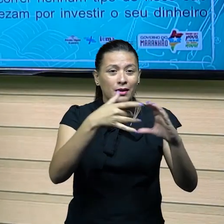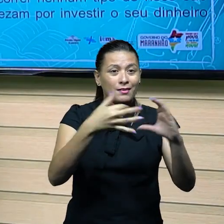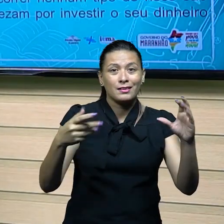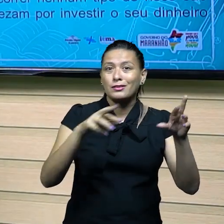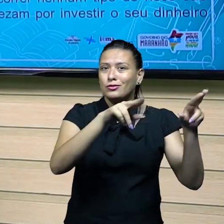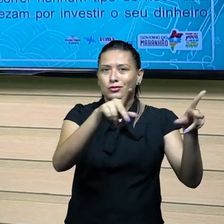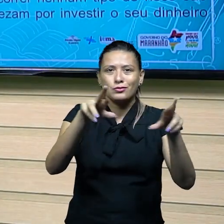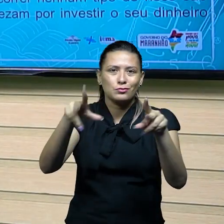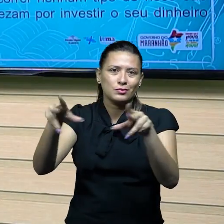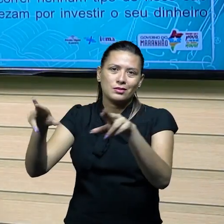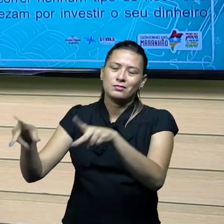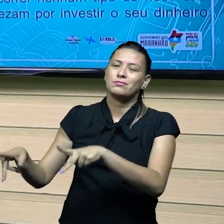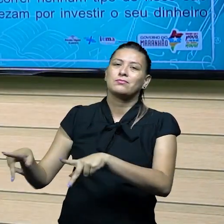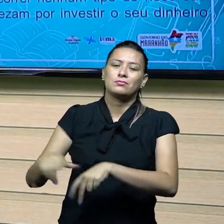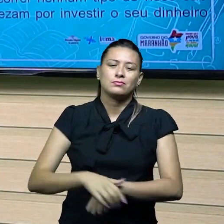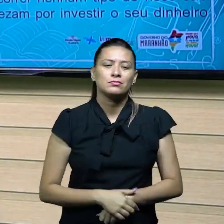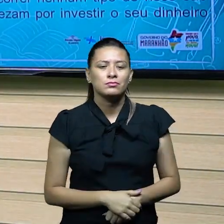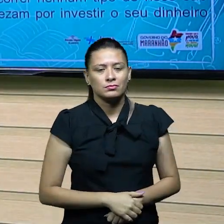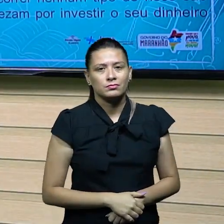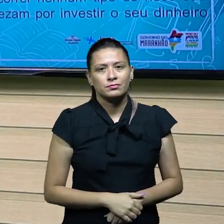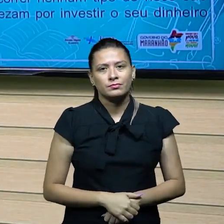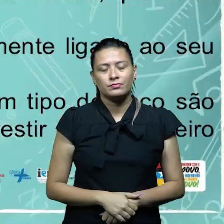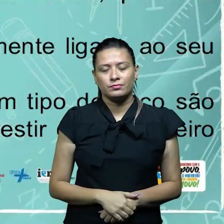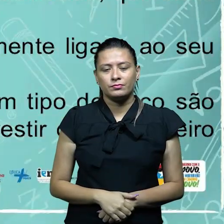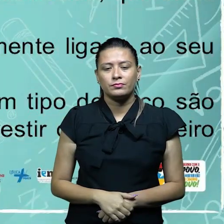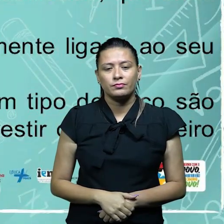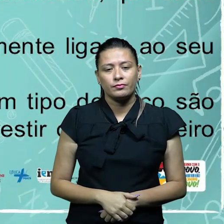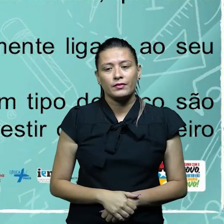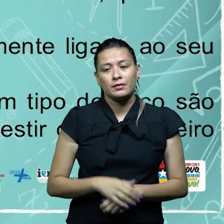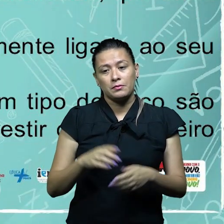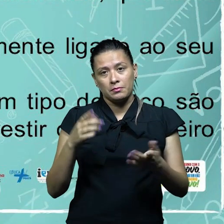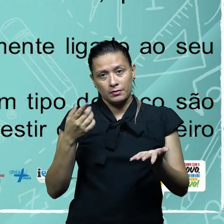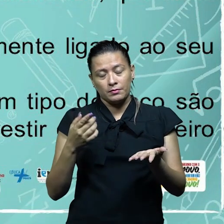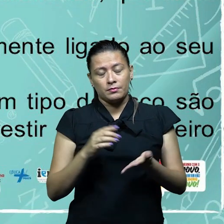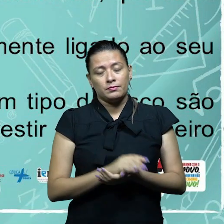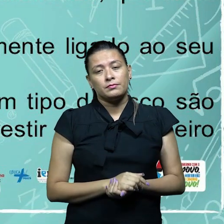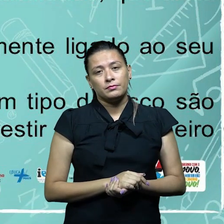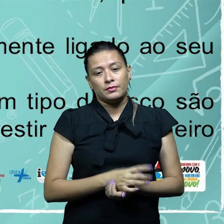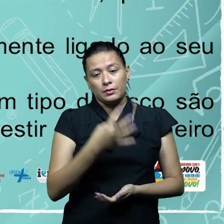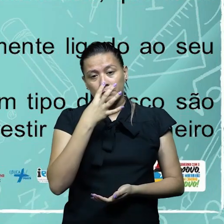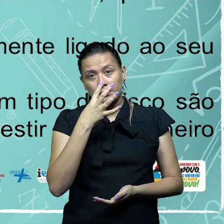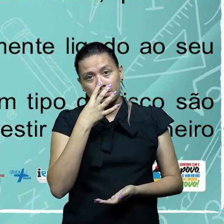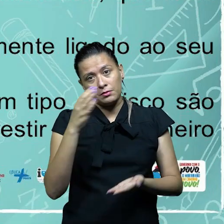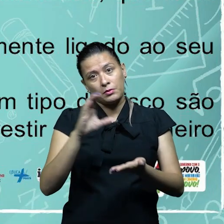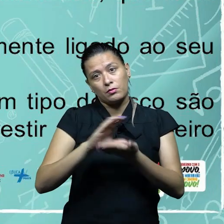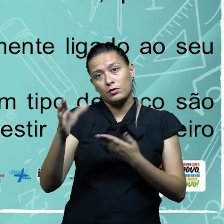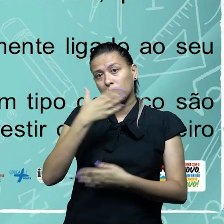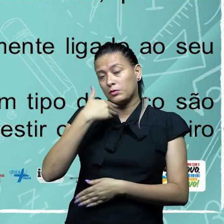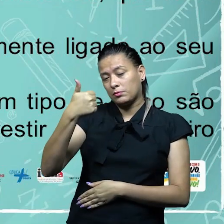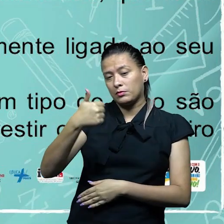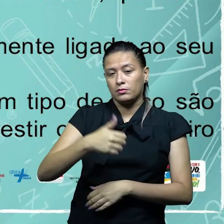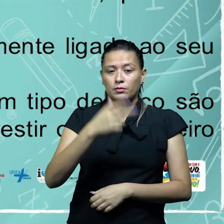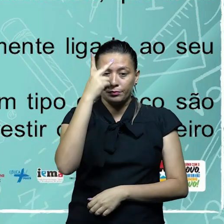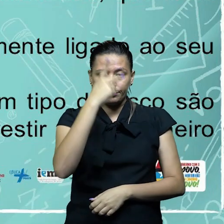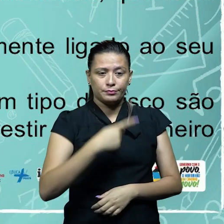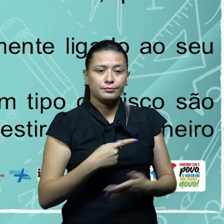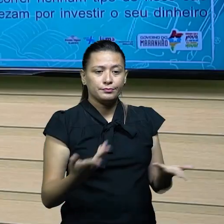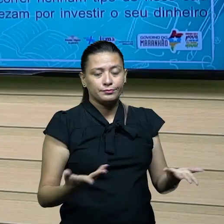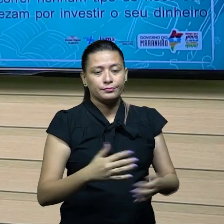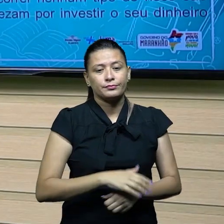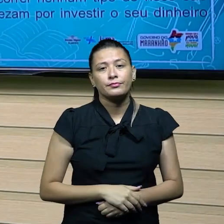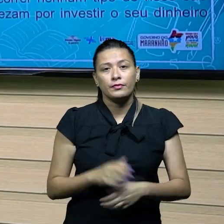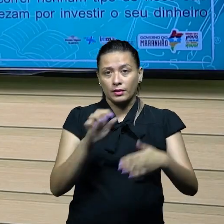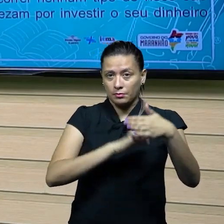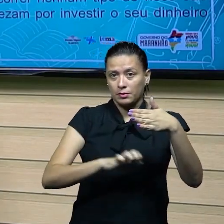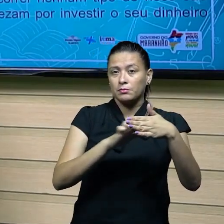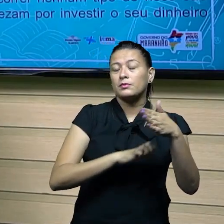para si, certinho? Até para as empresas mesmos, ok? Uns investidores que não gostam de correr nenhum risco são chamados de conservadores.